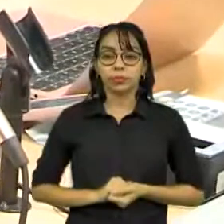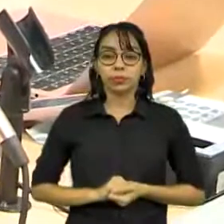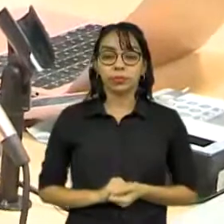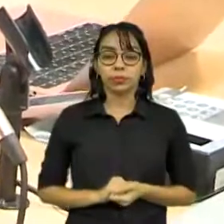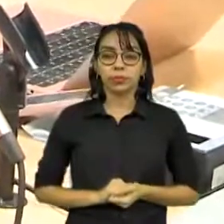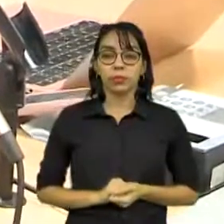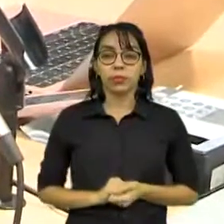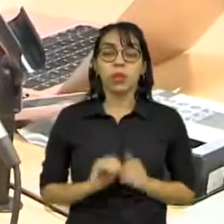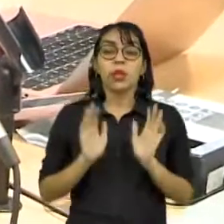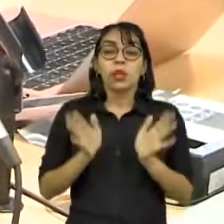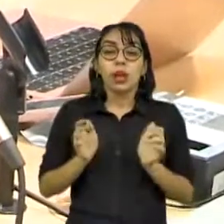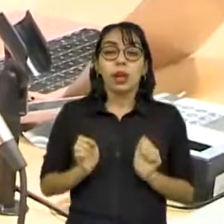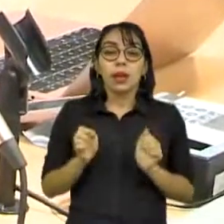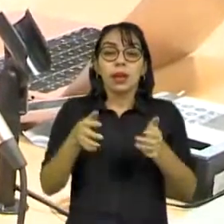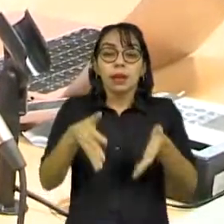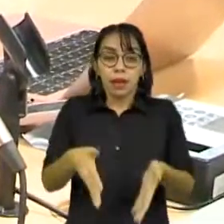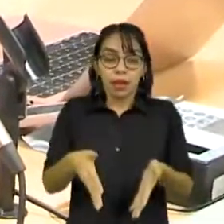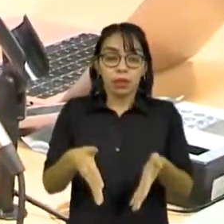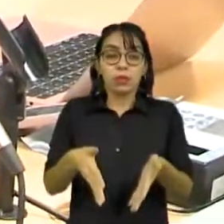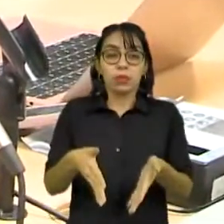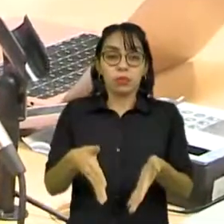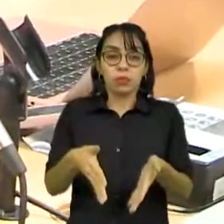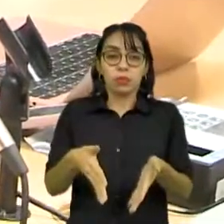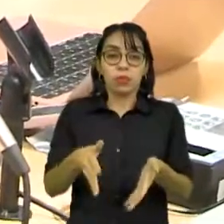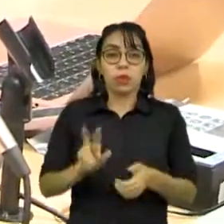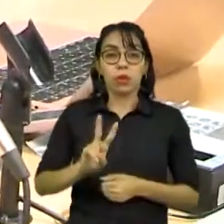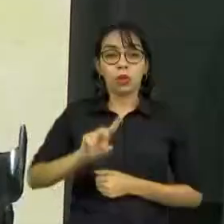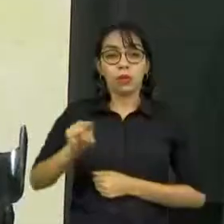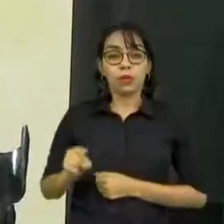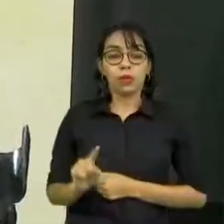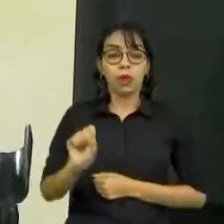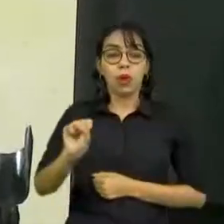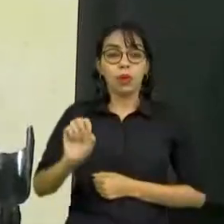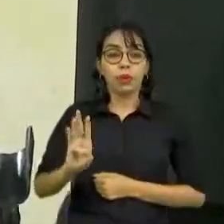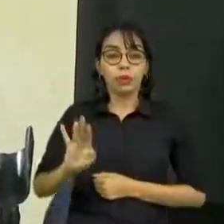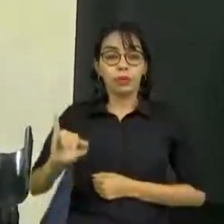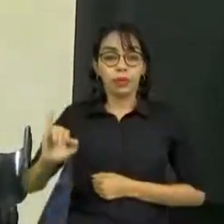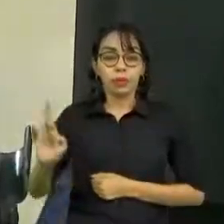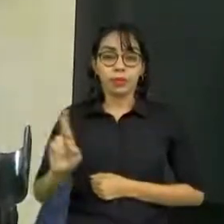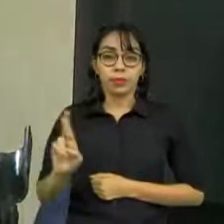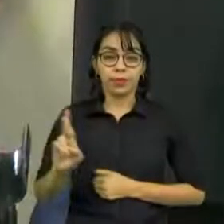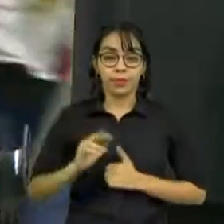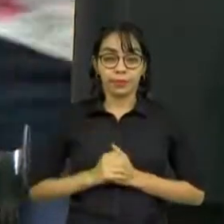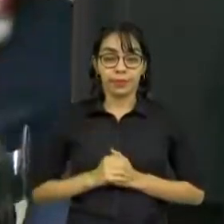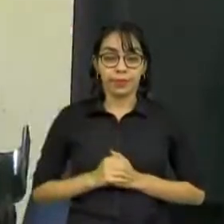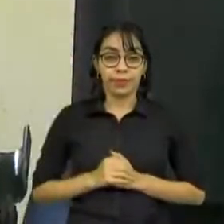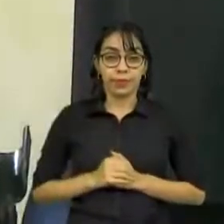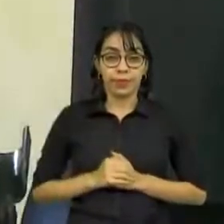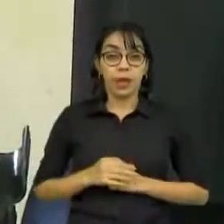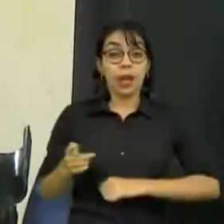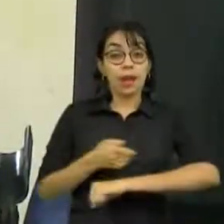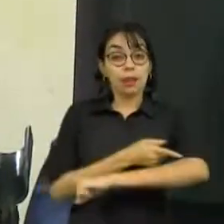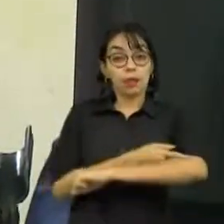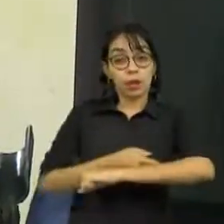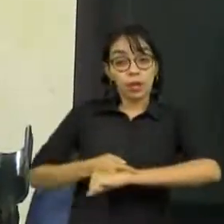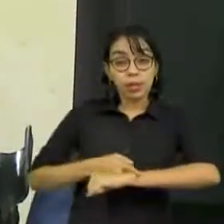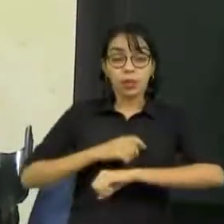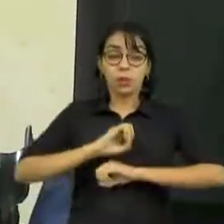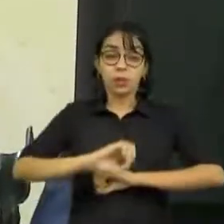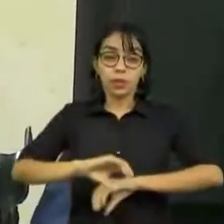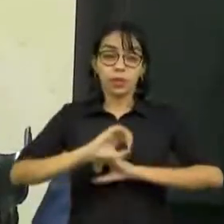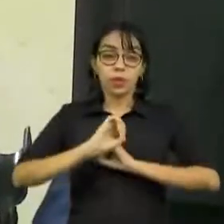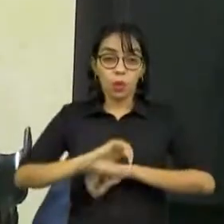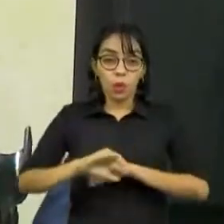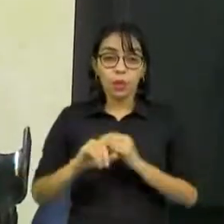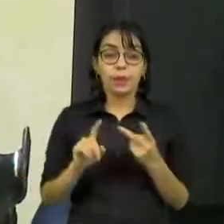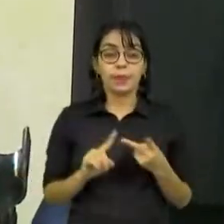cerca de 8,2 bilhões de reais. Desse montante, educação representou 23,2% e